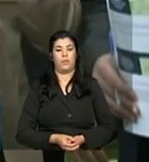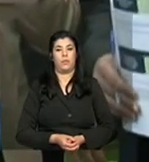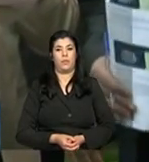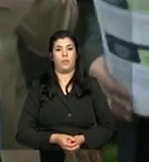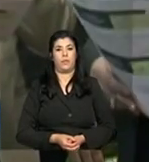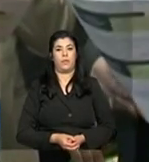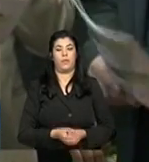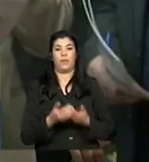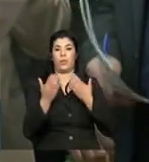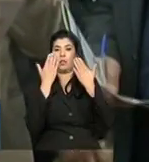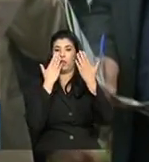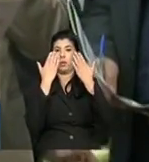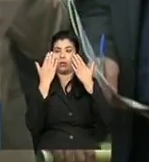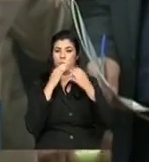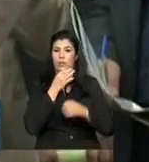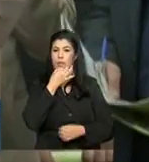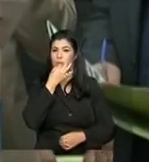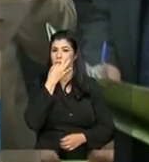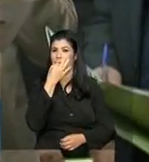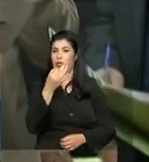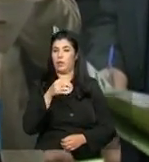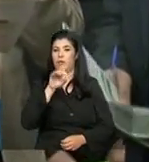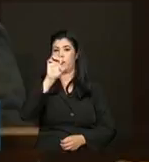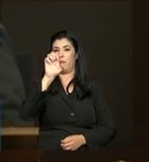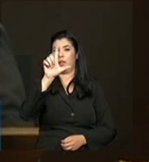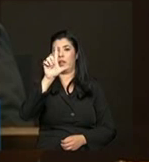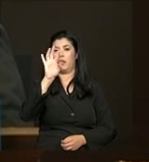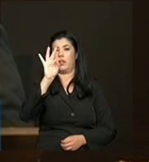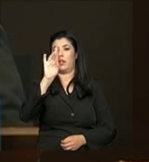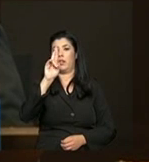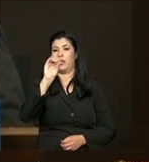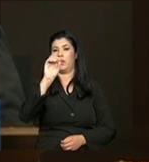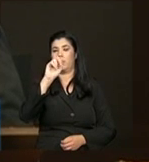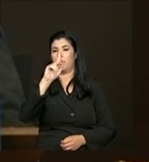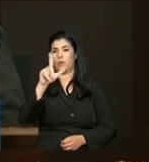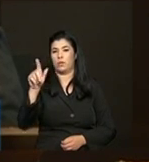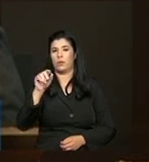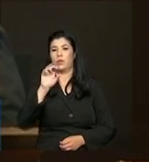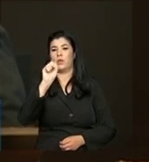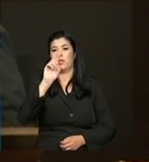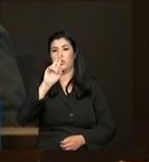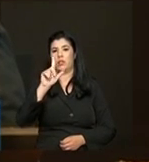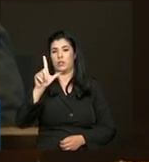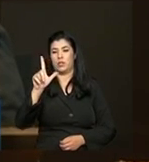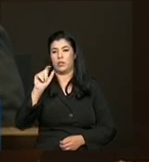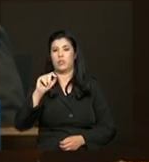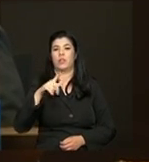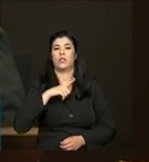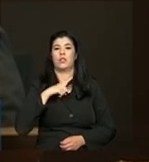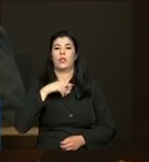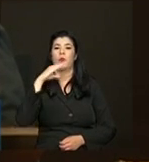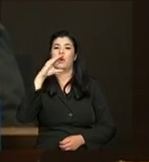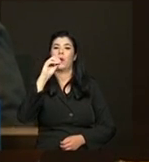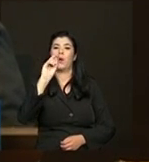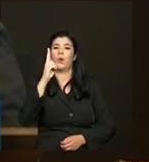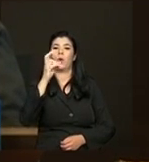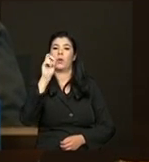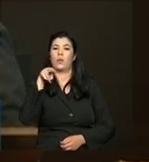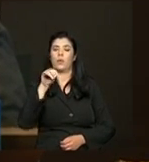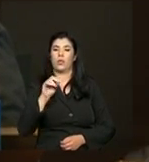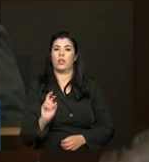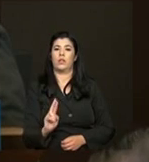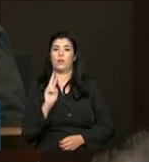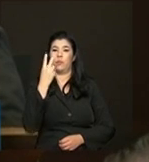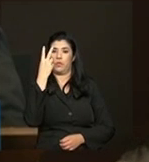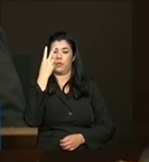Em relação à proponente Eletrosul Centrais Elétricas SA, representado pela corretora Coim Valores,